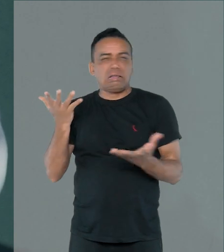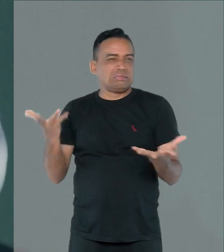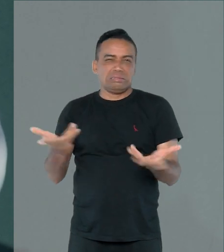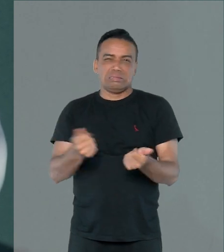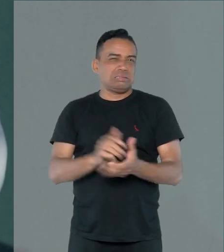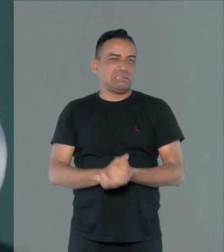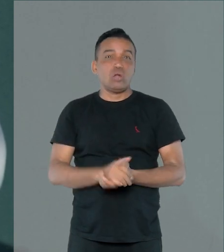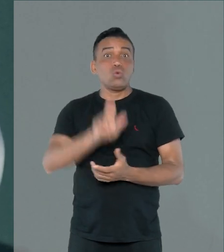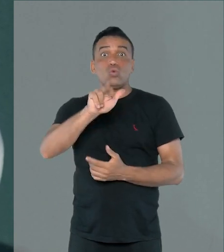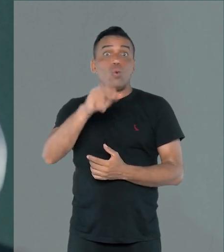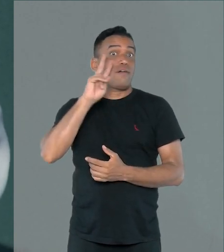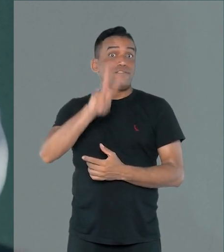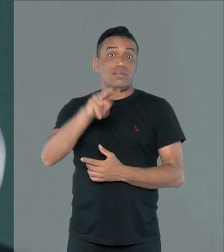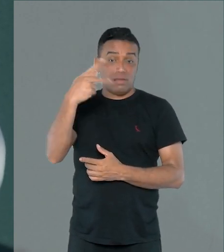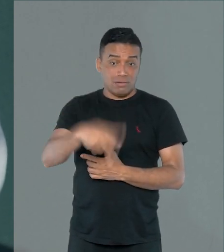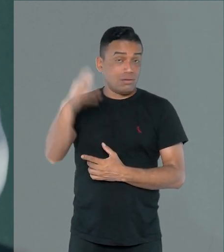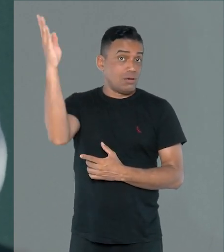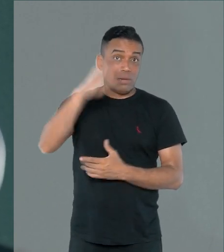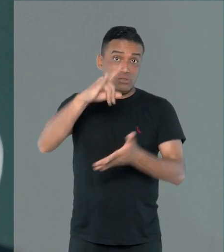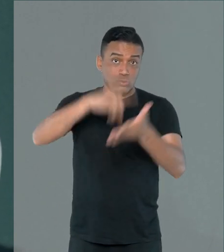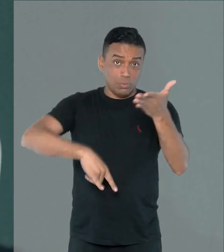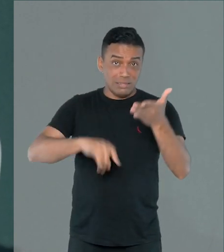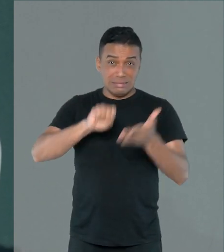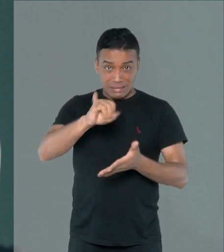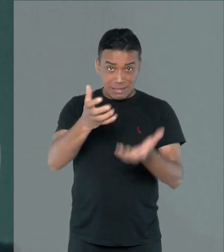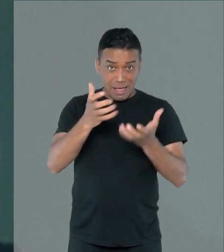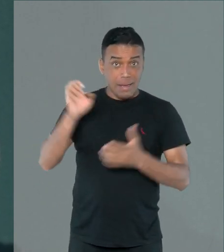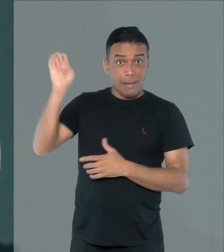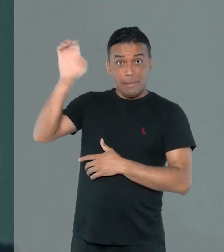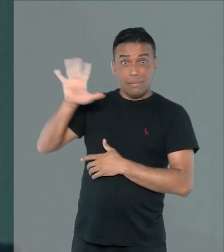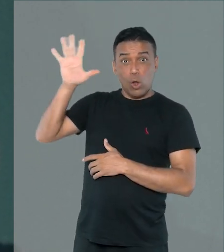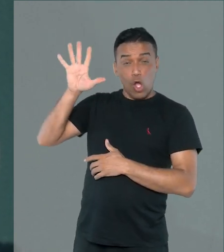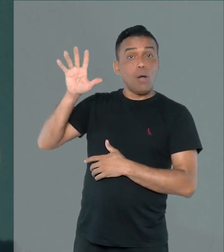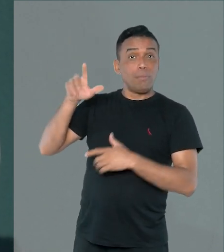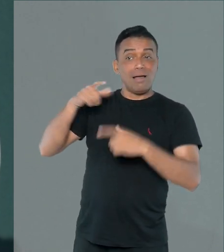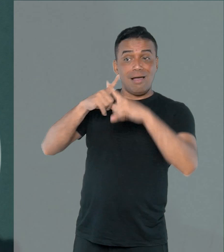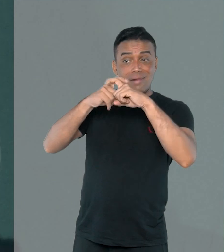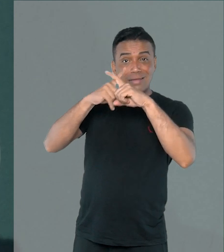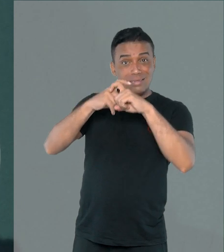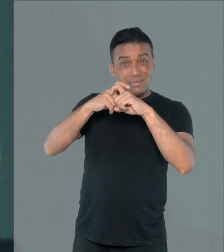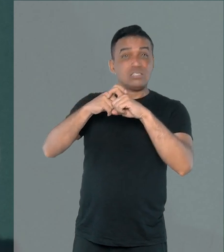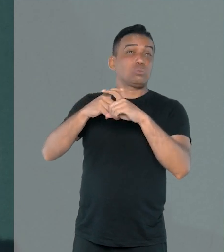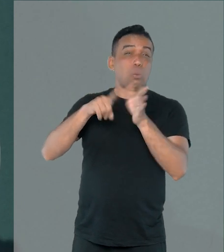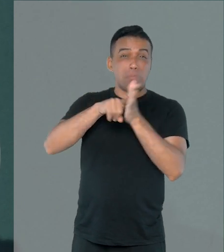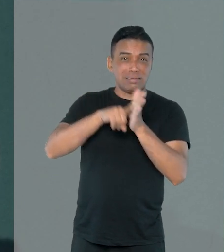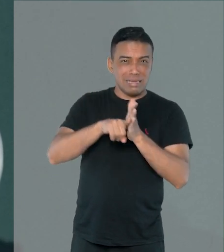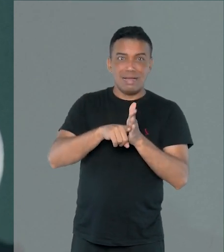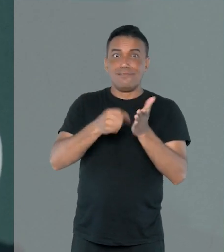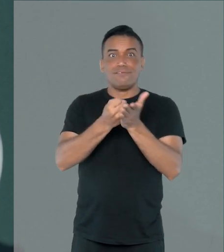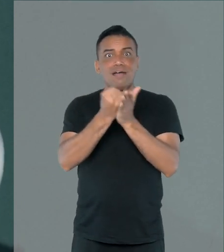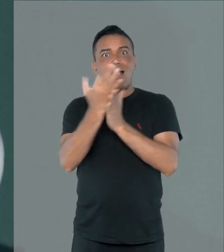quiser ir para a Europa trabalhar com o nazismo, você tem toneladas de livros sobre isso, né? Mas no Brasil. E ele conta também